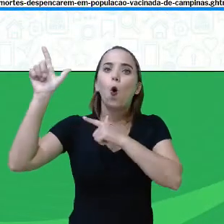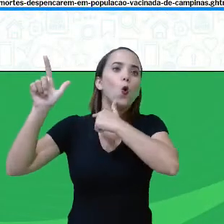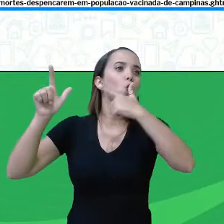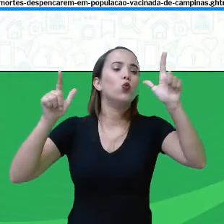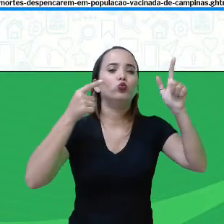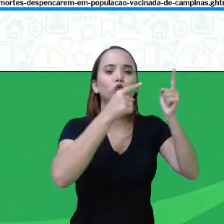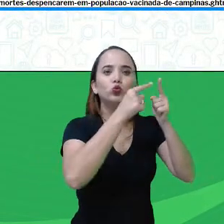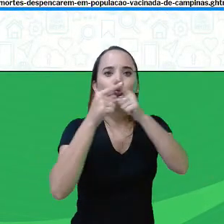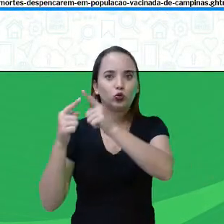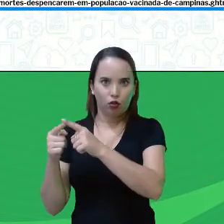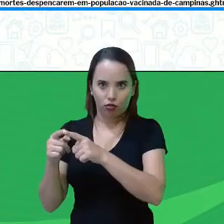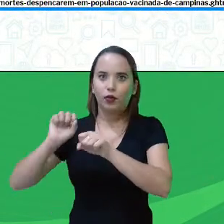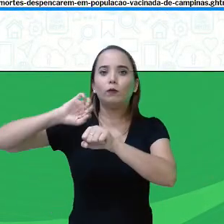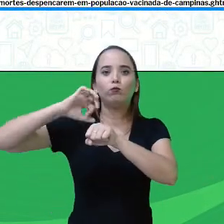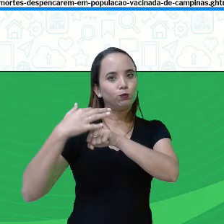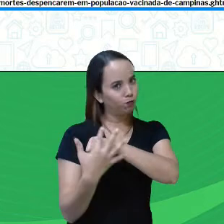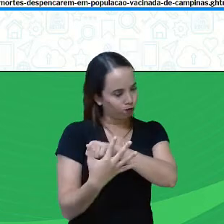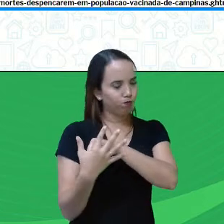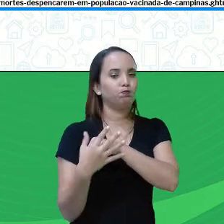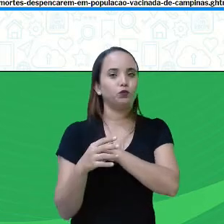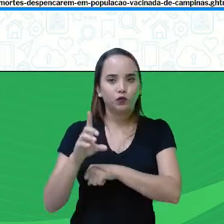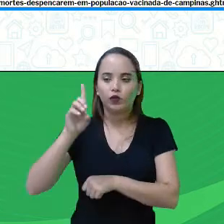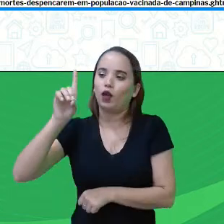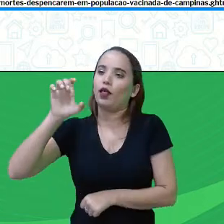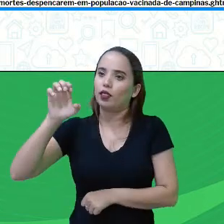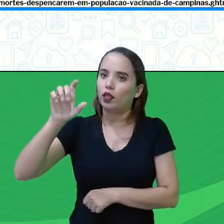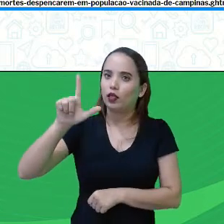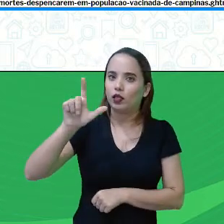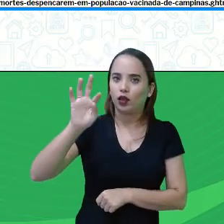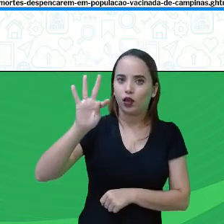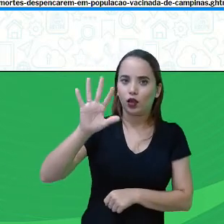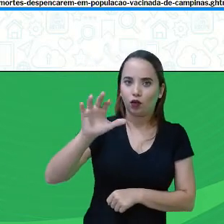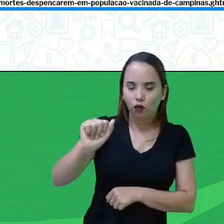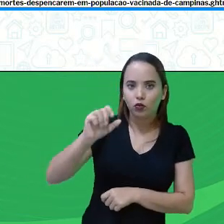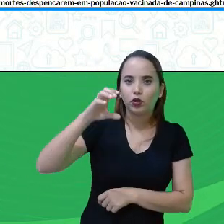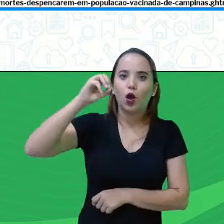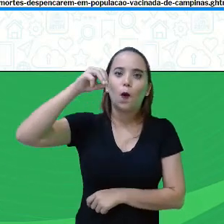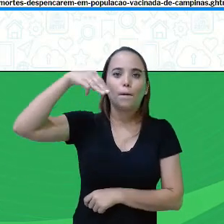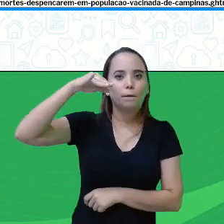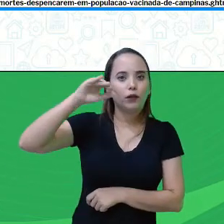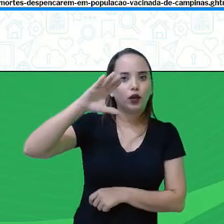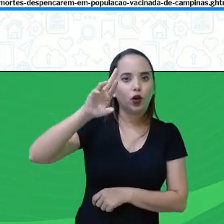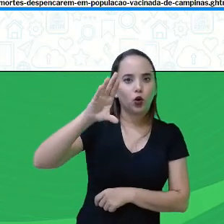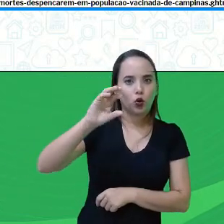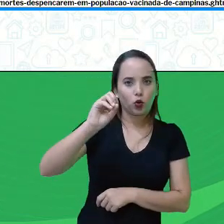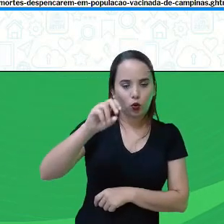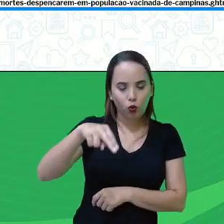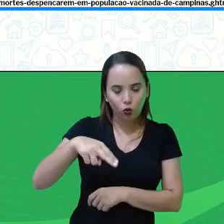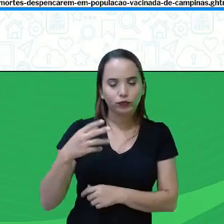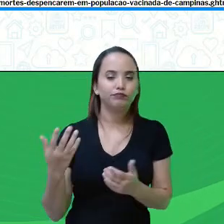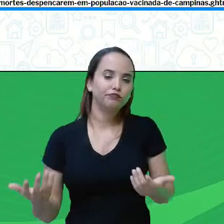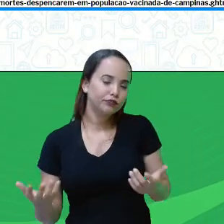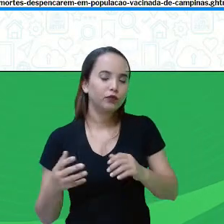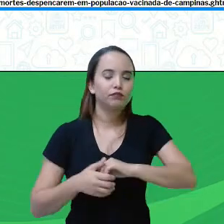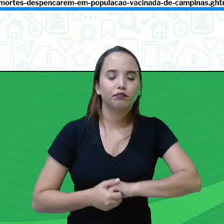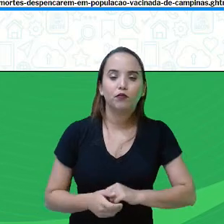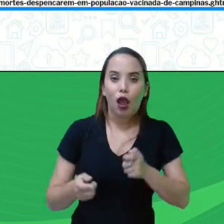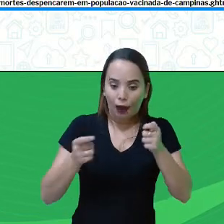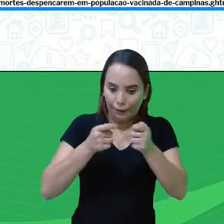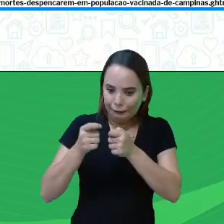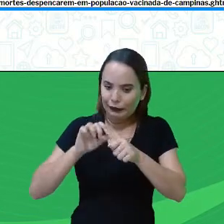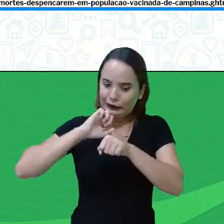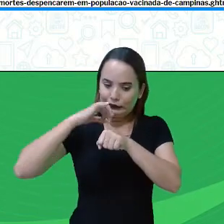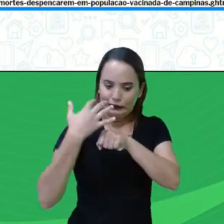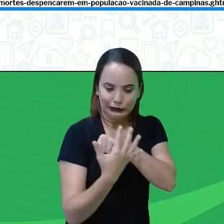Delta ainda é um risco. Essa variante Delta que é mais letal, que mata mais pessoas, ainda é um risco. A pandemia não está